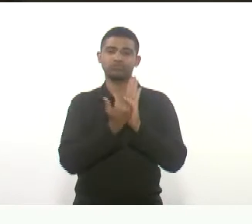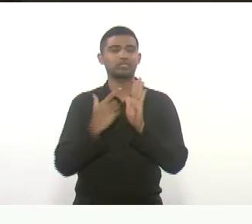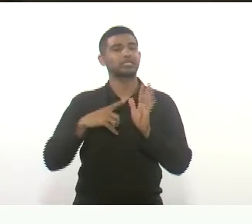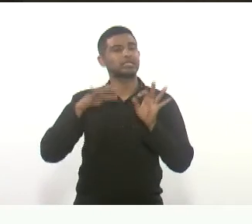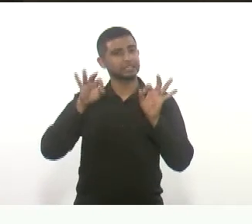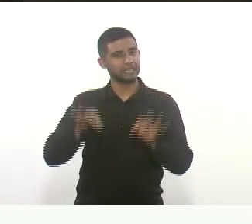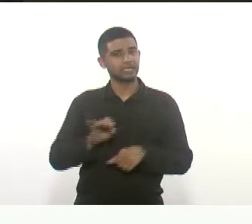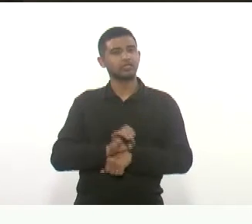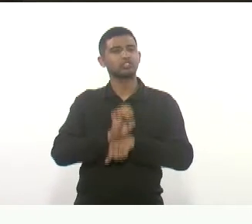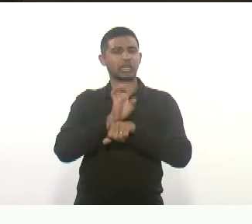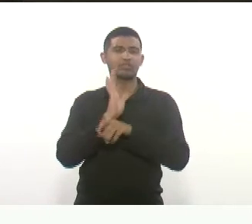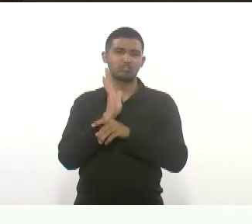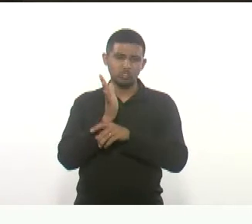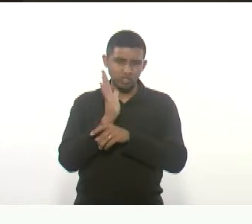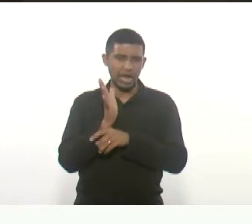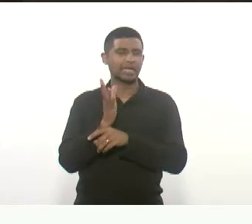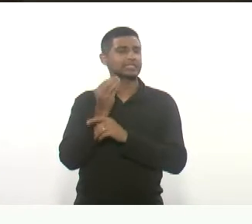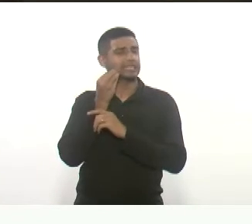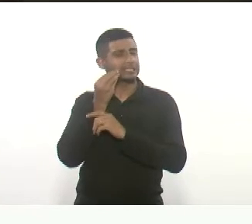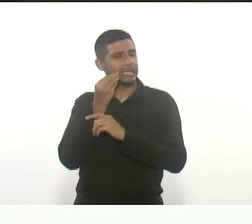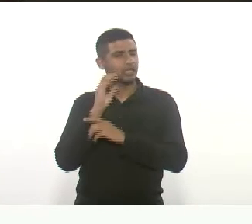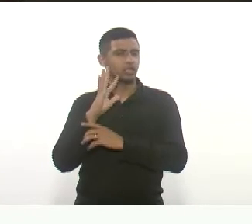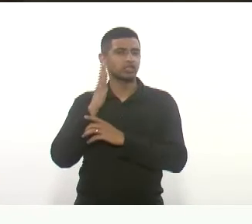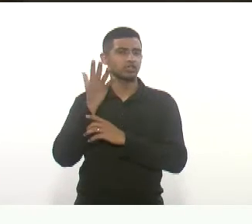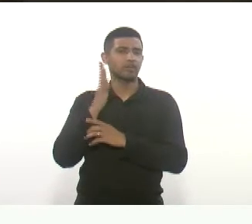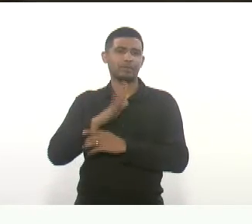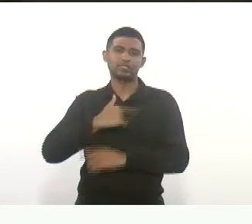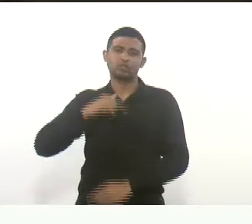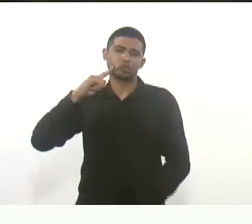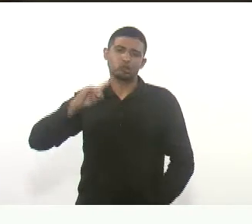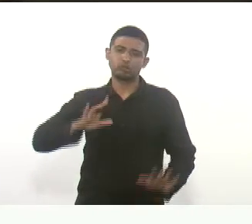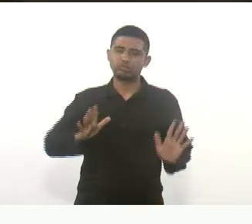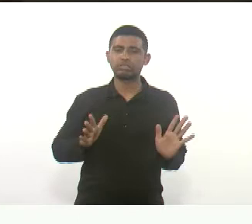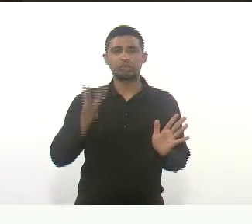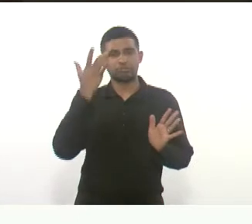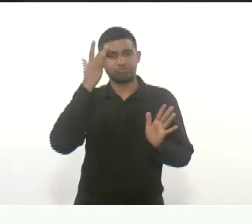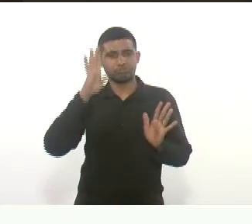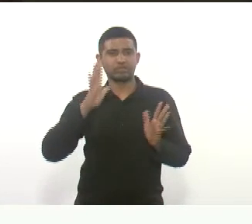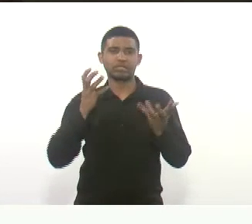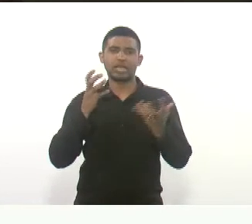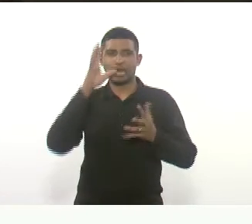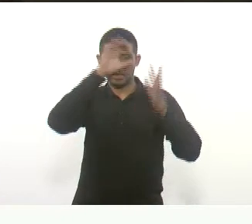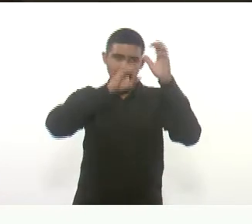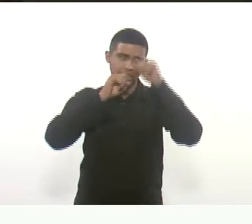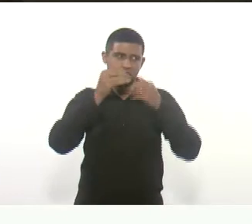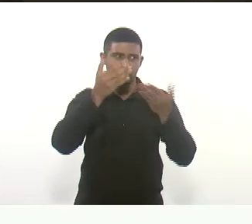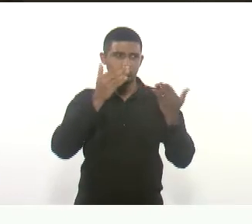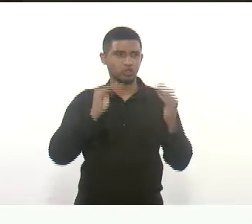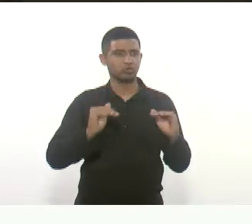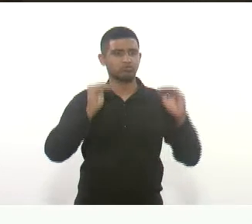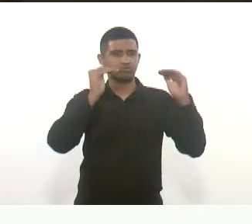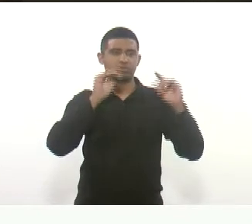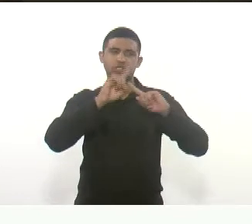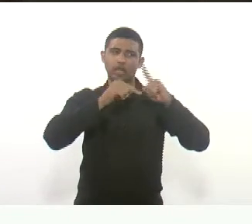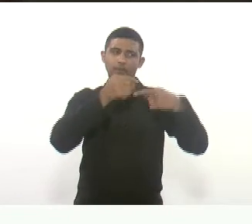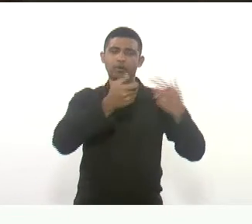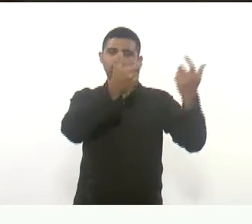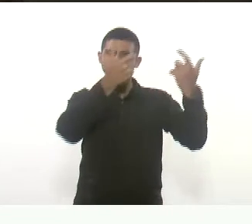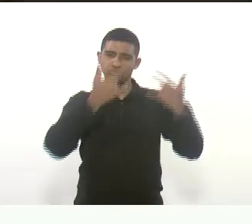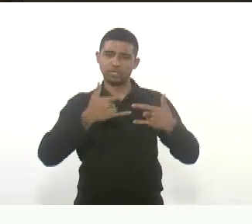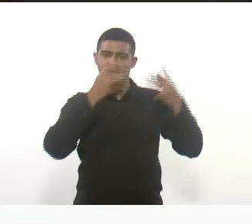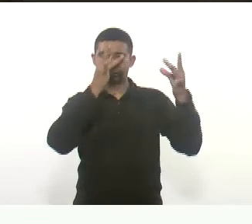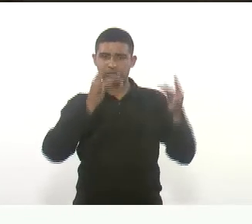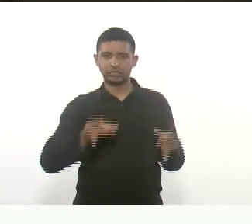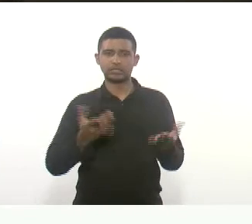Estado já está estabelecendo, mas eu não tenho conhecimento. Queria aprender com Vossa Excelência, pudesse depois me passar quanto a essa